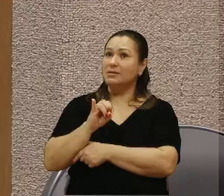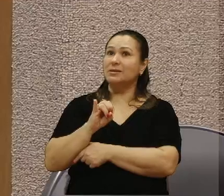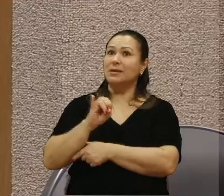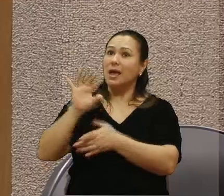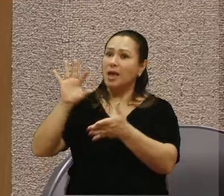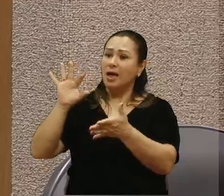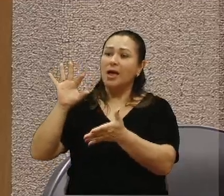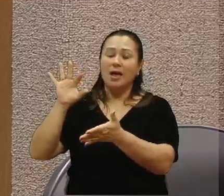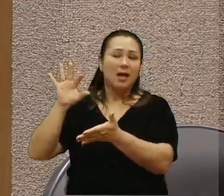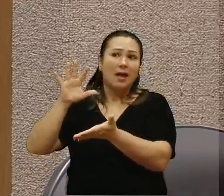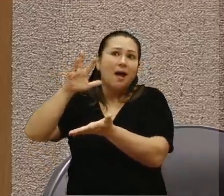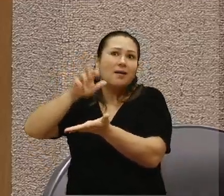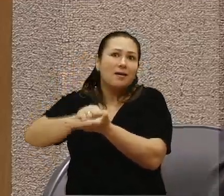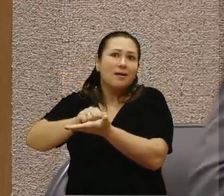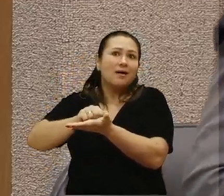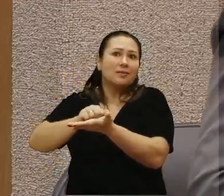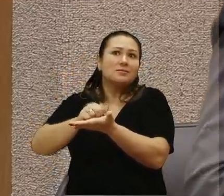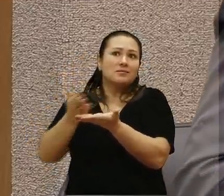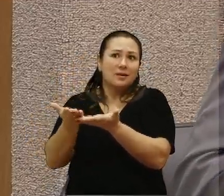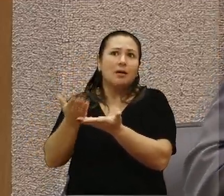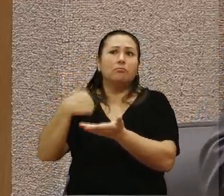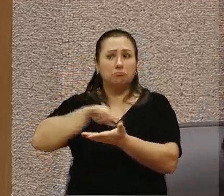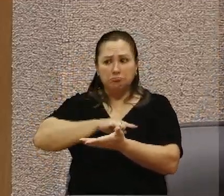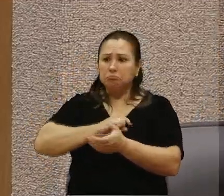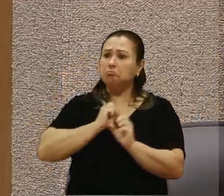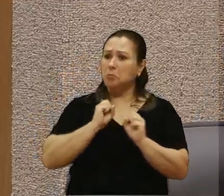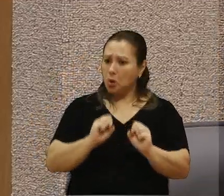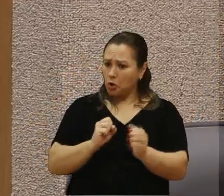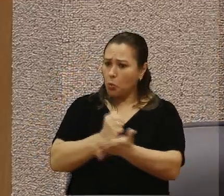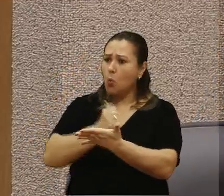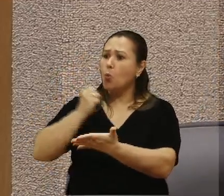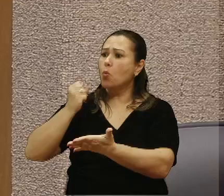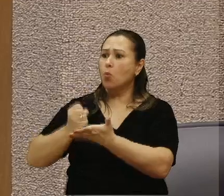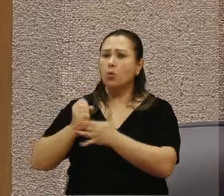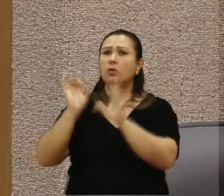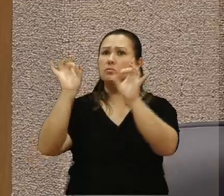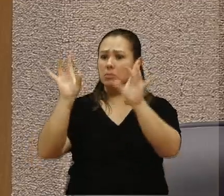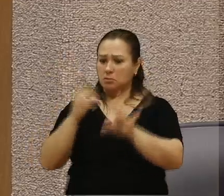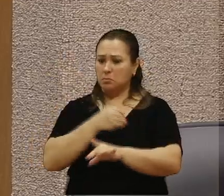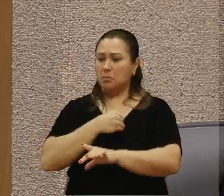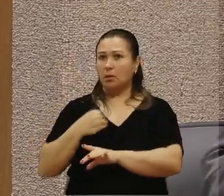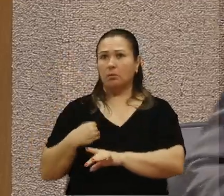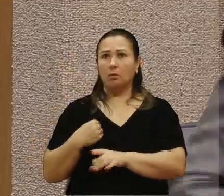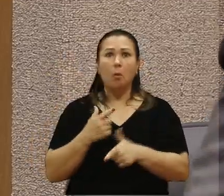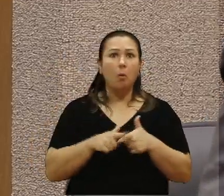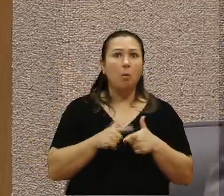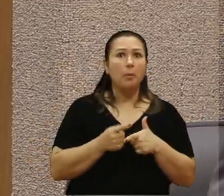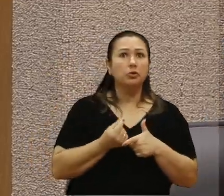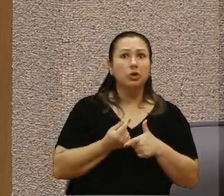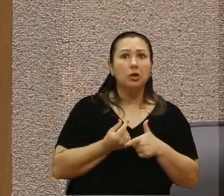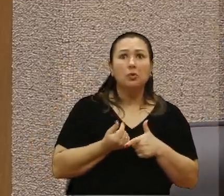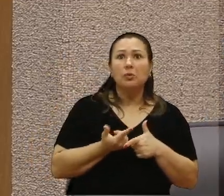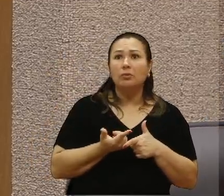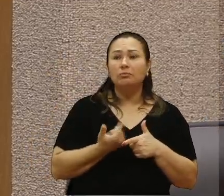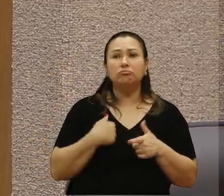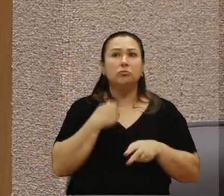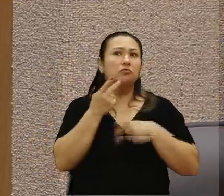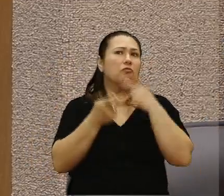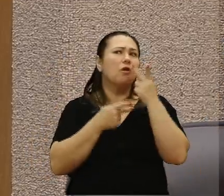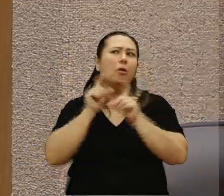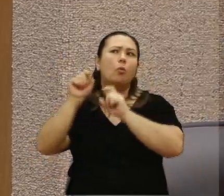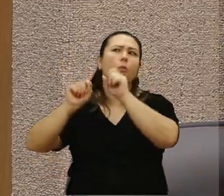dá para contratar especialidade, sim. Dá para contratar. Se o problema é dinheiro. Porque a gente fala